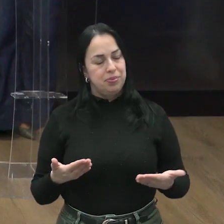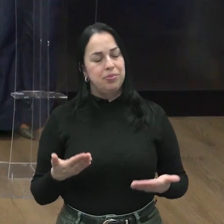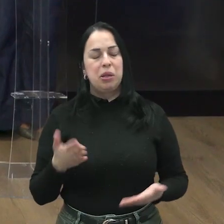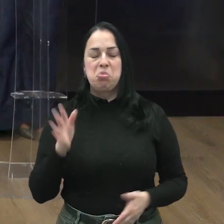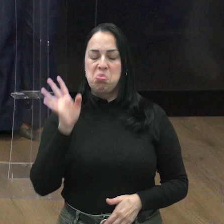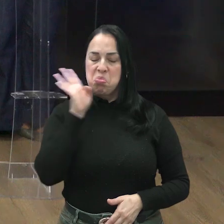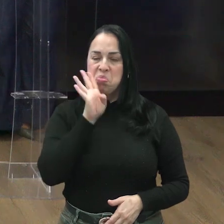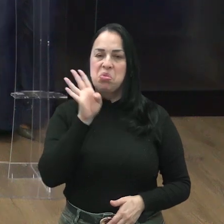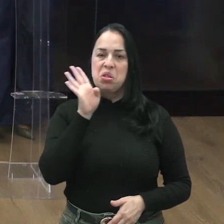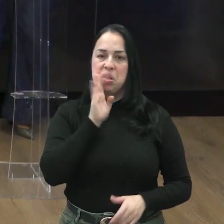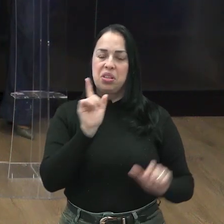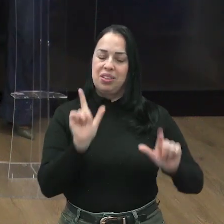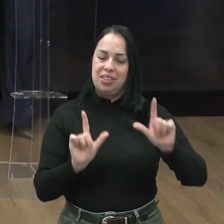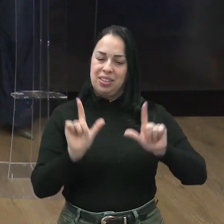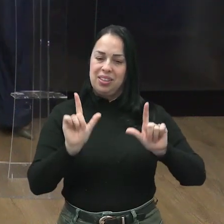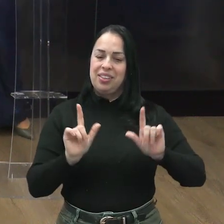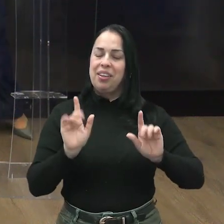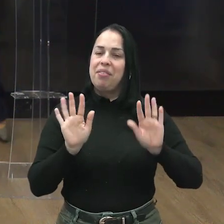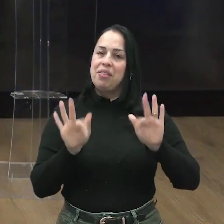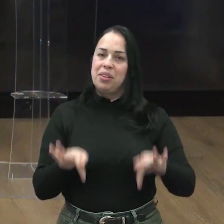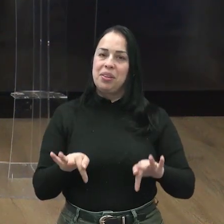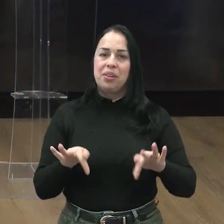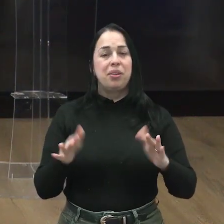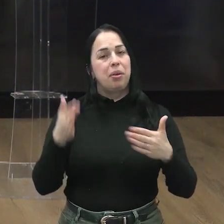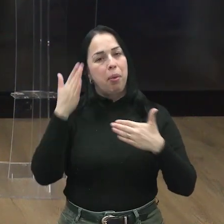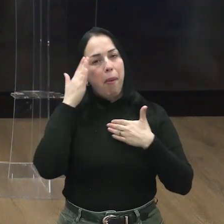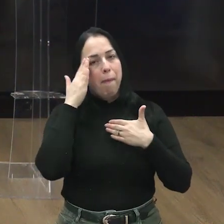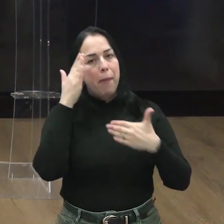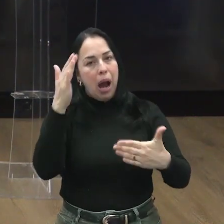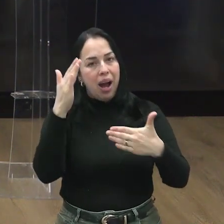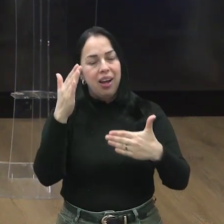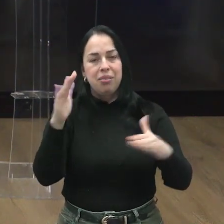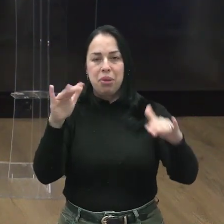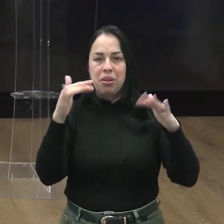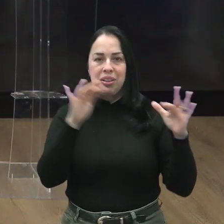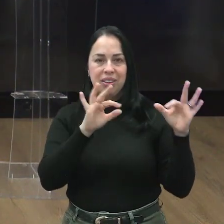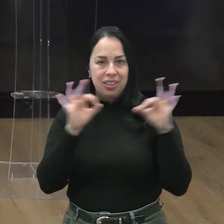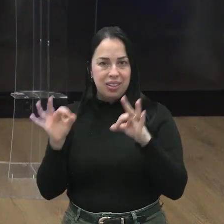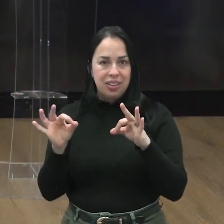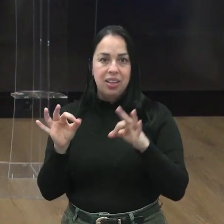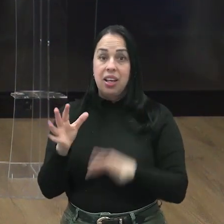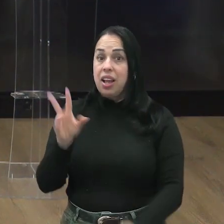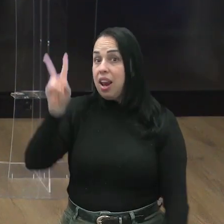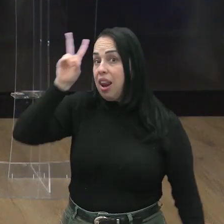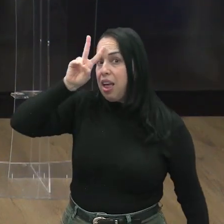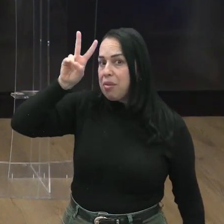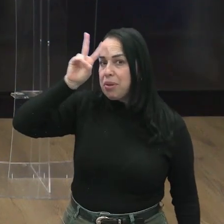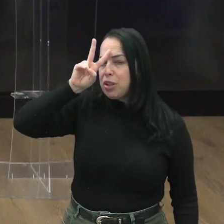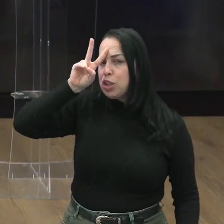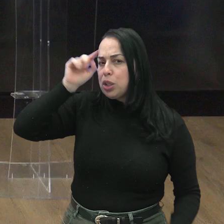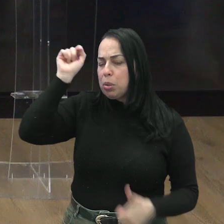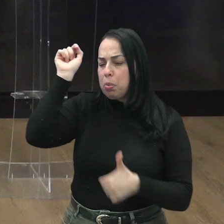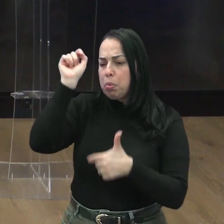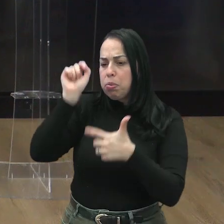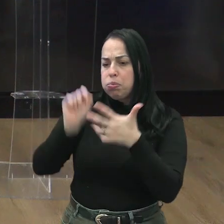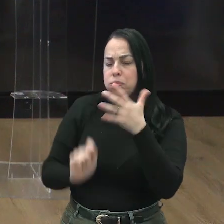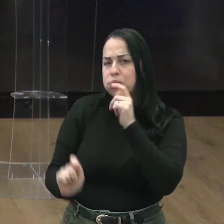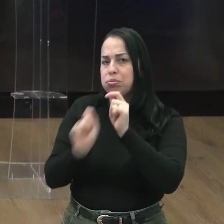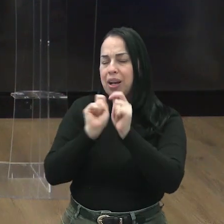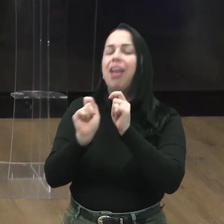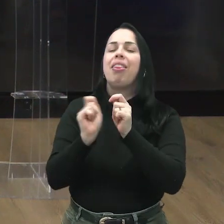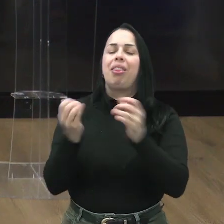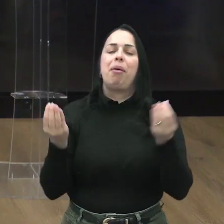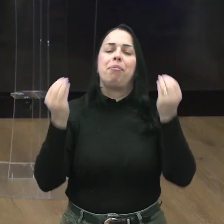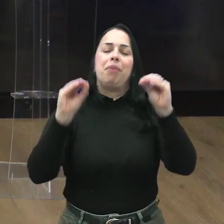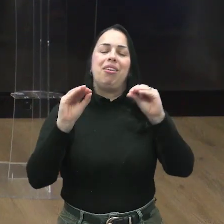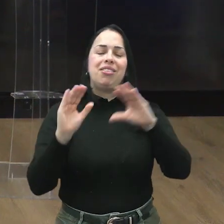Muito bacana, né? O Boletim Legislativo de hoje fica por aqui. Muito obrigada pela companhia. Não se esqueça que todas as reportagens